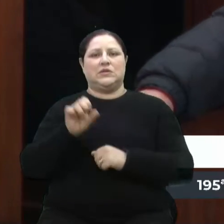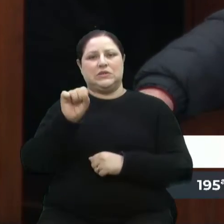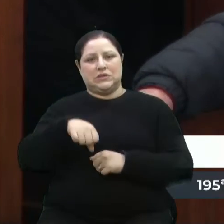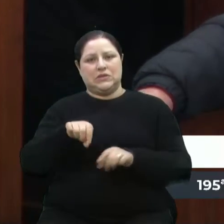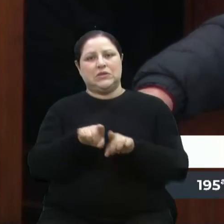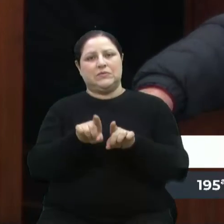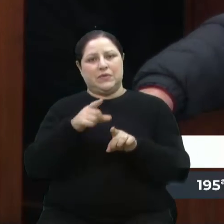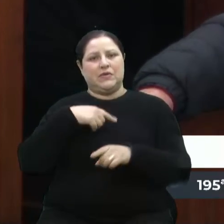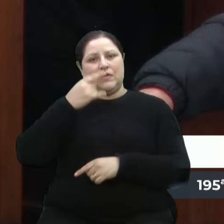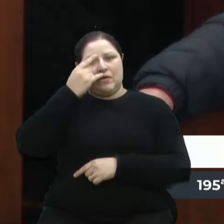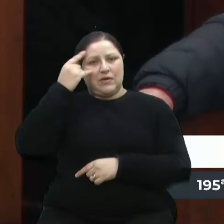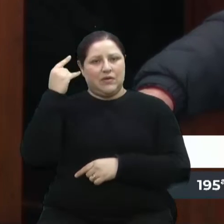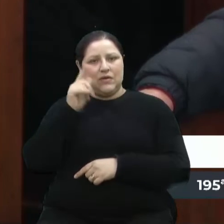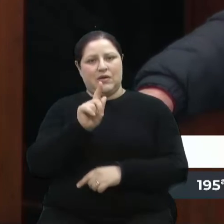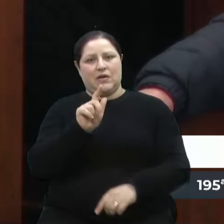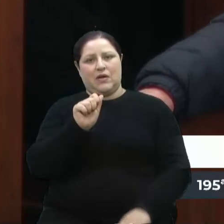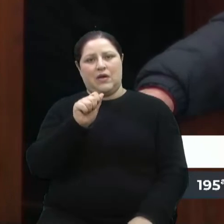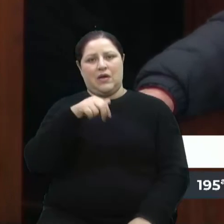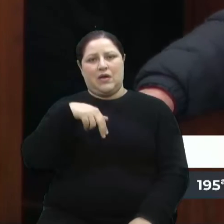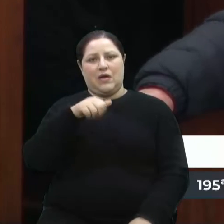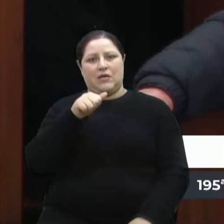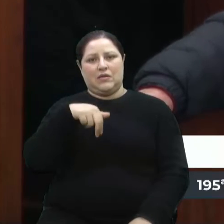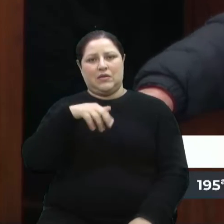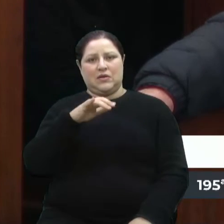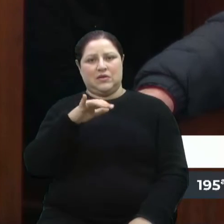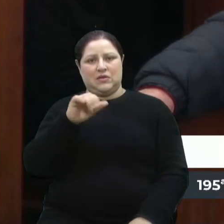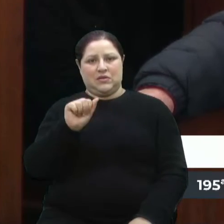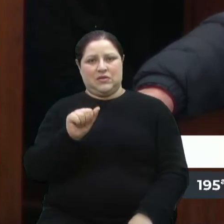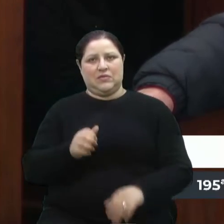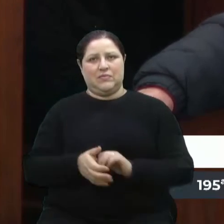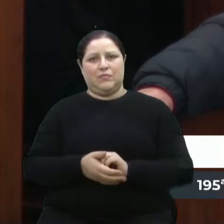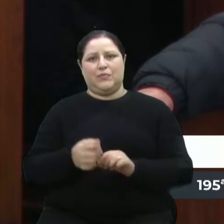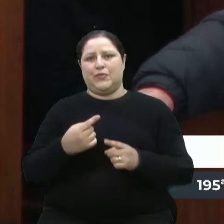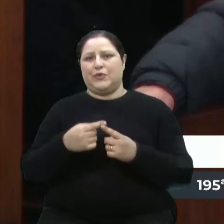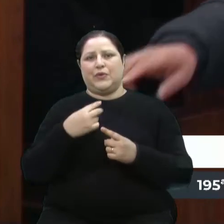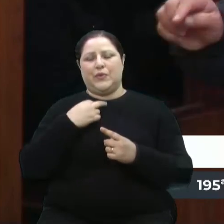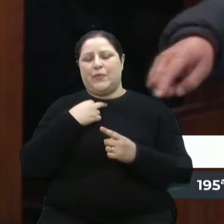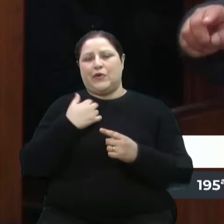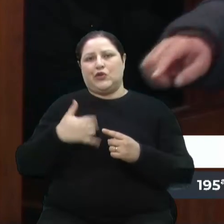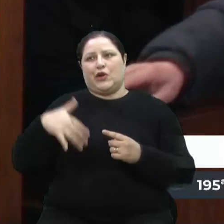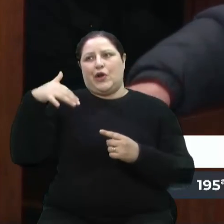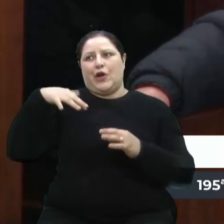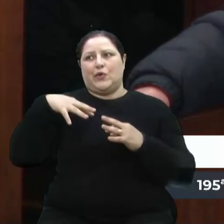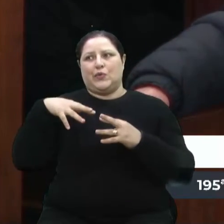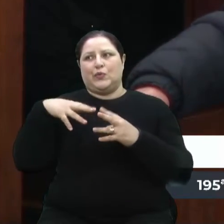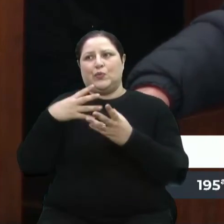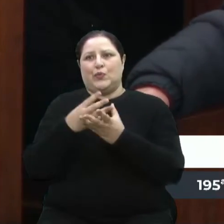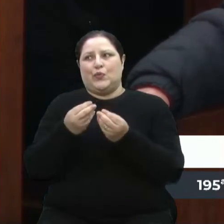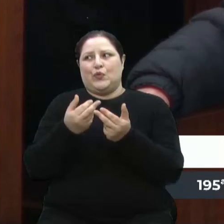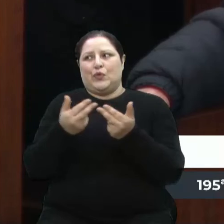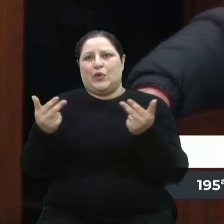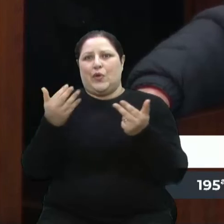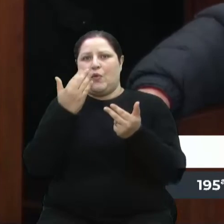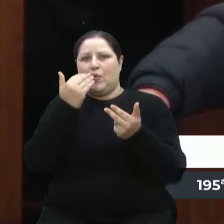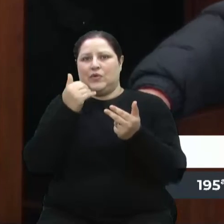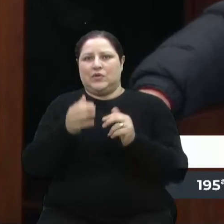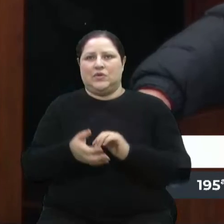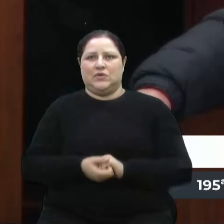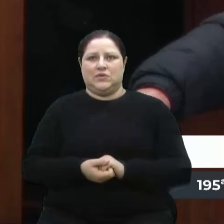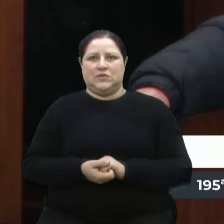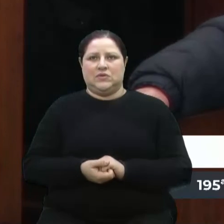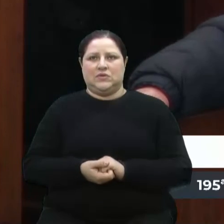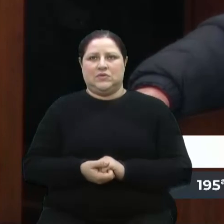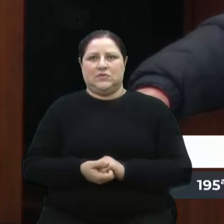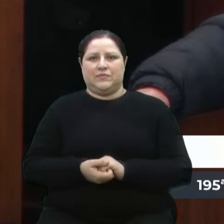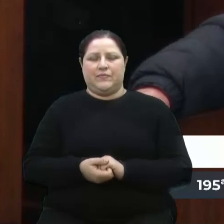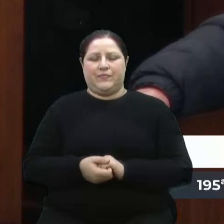também. Tem ganância também, porque não pode aumentar tanta coisa. E os produtos... Quando o vereador Velocino falou a